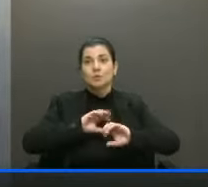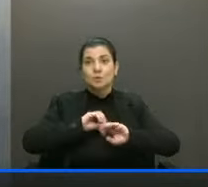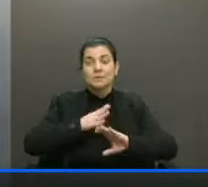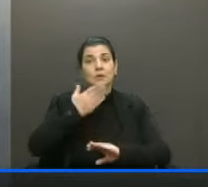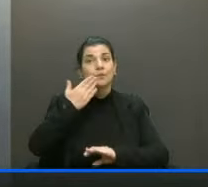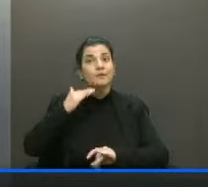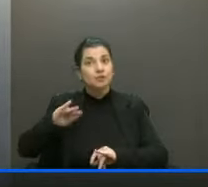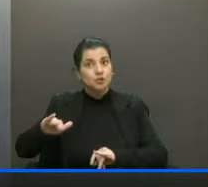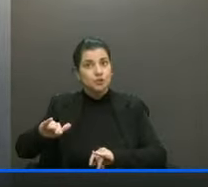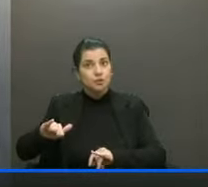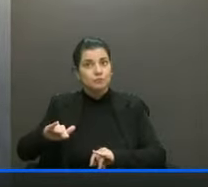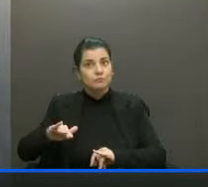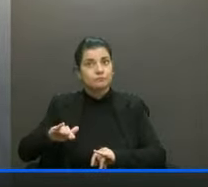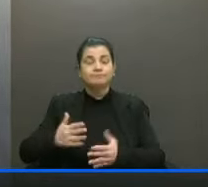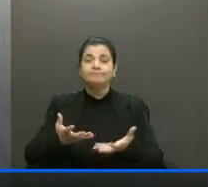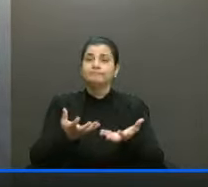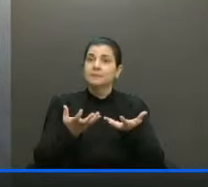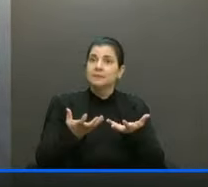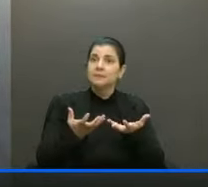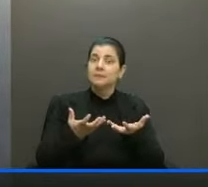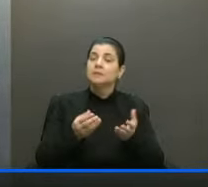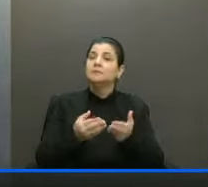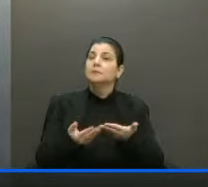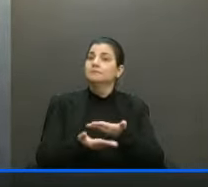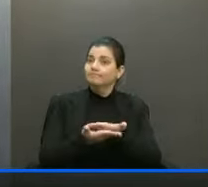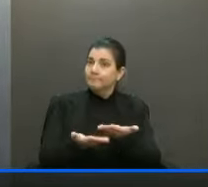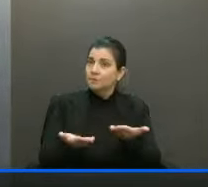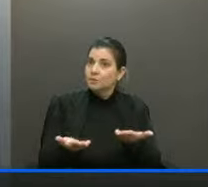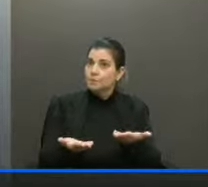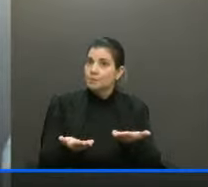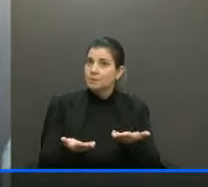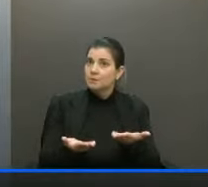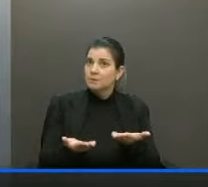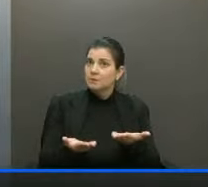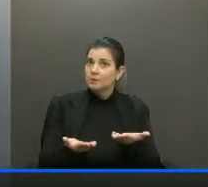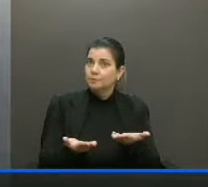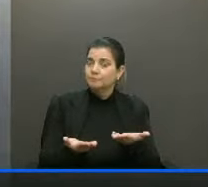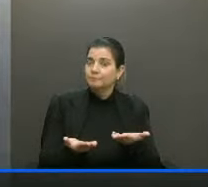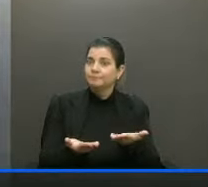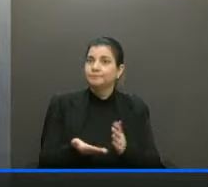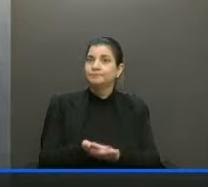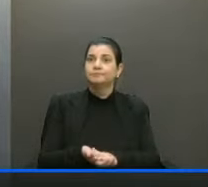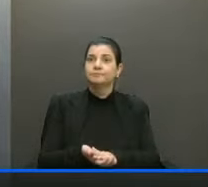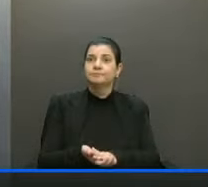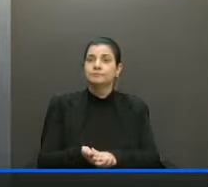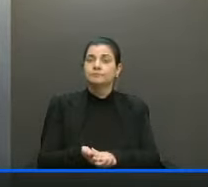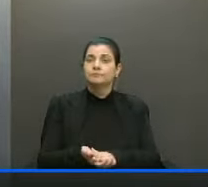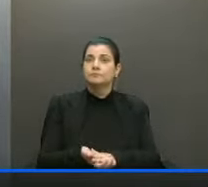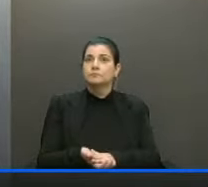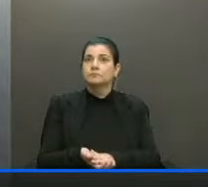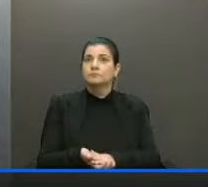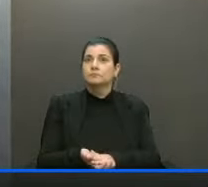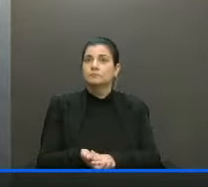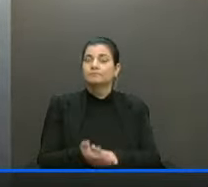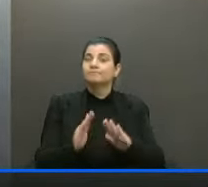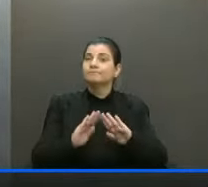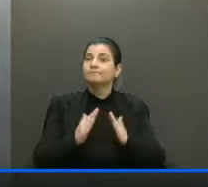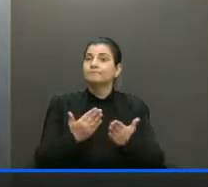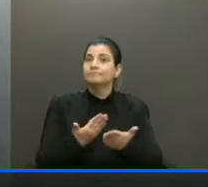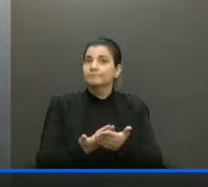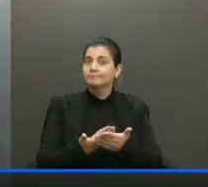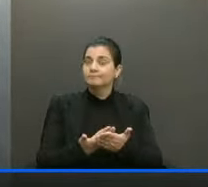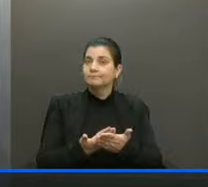infantil. Queria, então, também nos colocar, tanto eu quanto a Ângela, à disposição, né, das